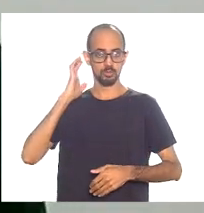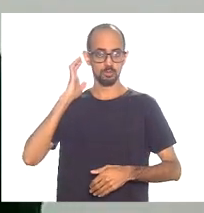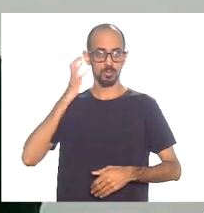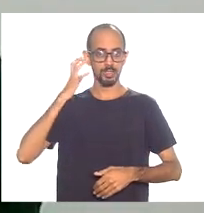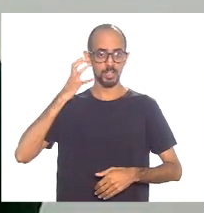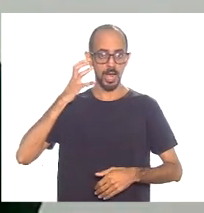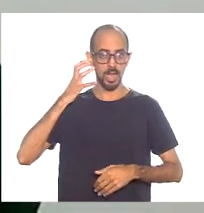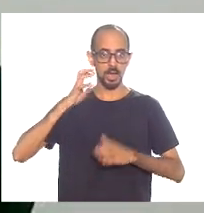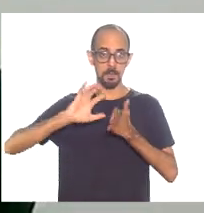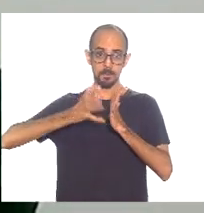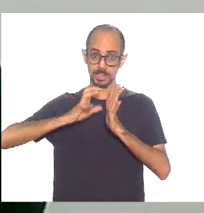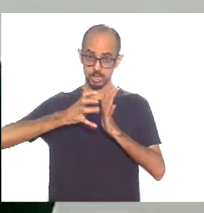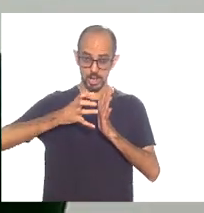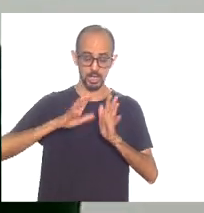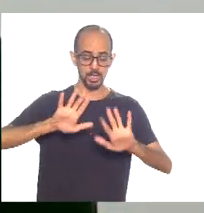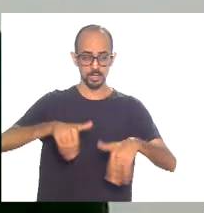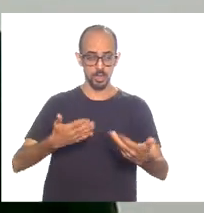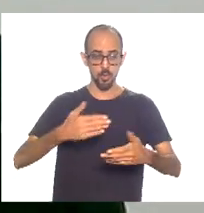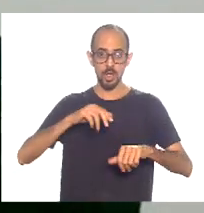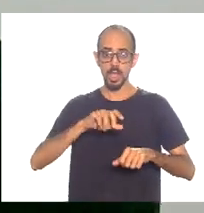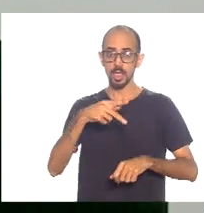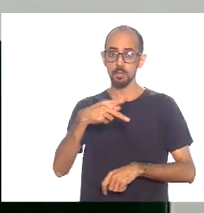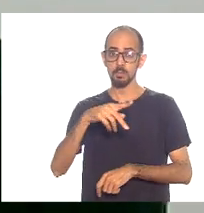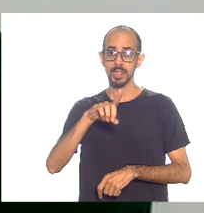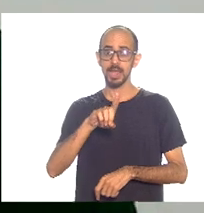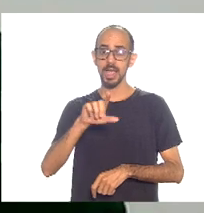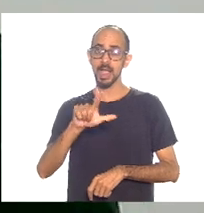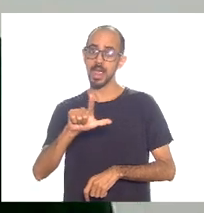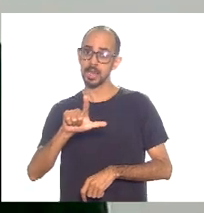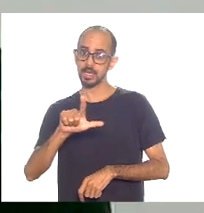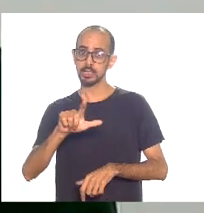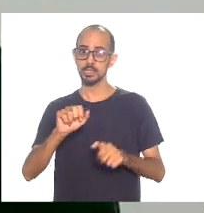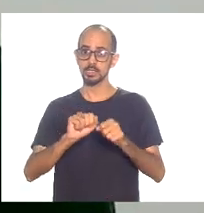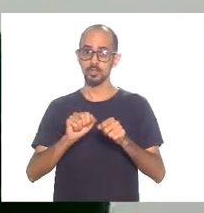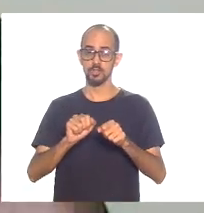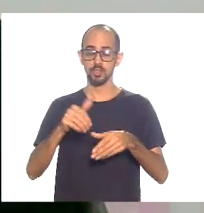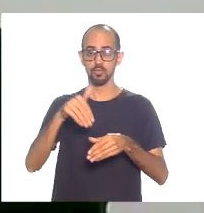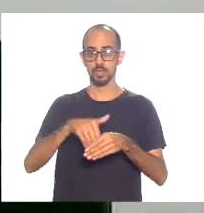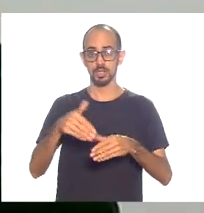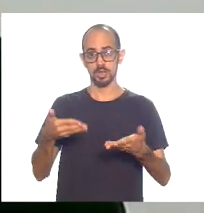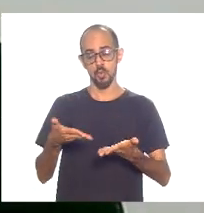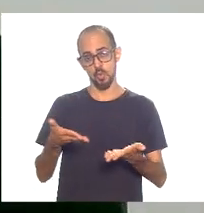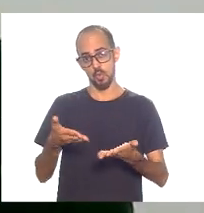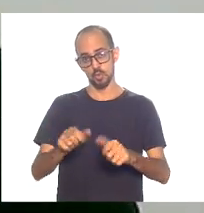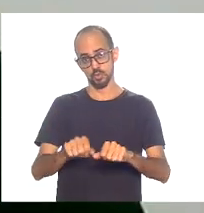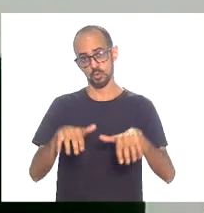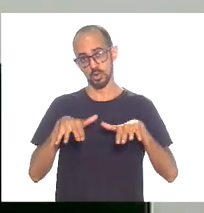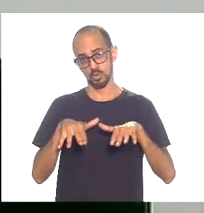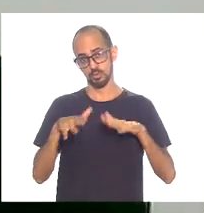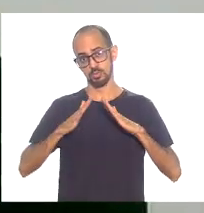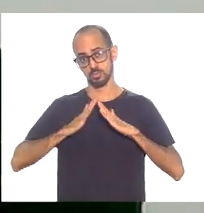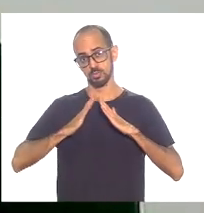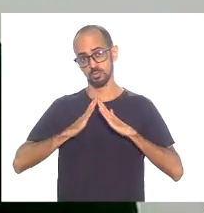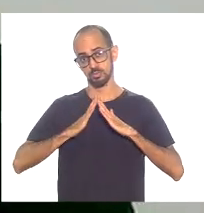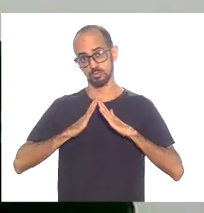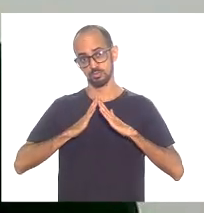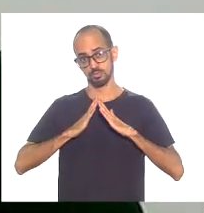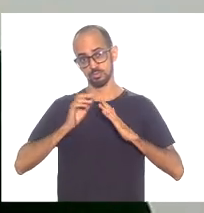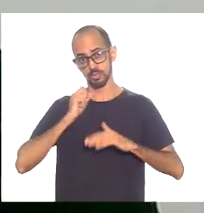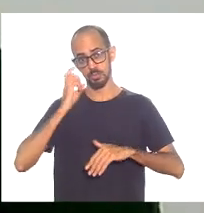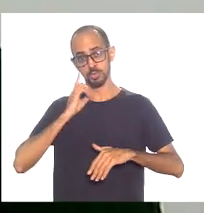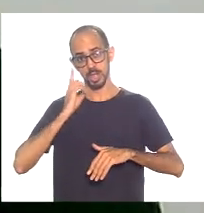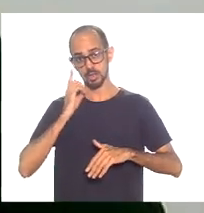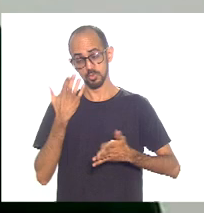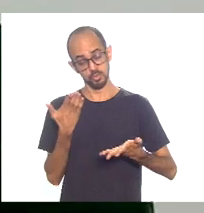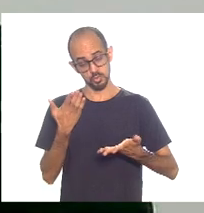o PDL fosse antecipado para o dia de hoje, para a votação em plenário, toda a liberdade que cada um puder